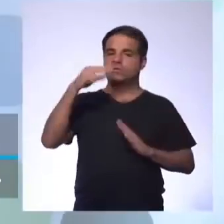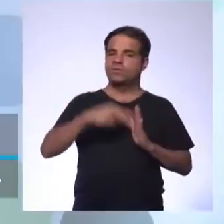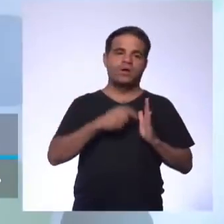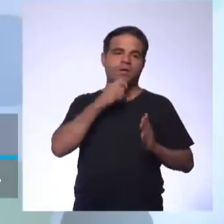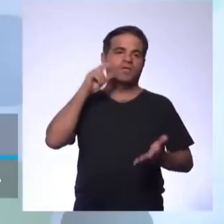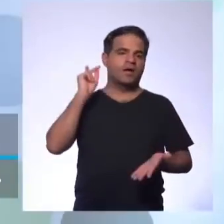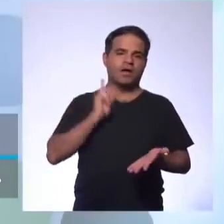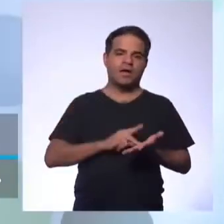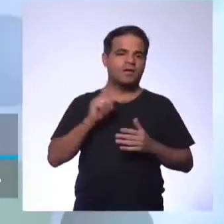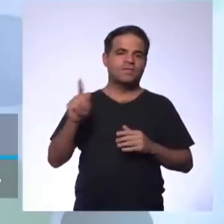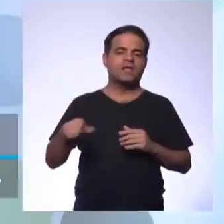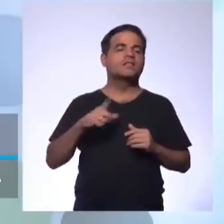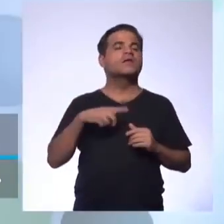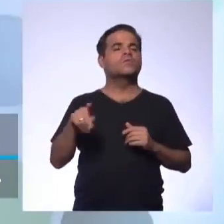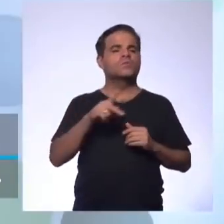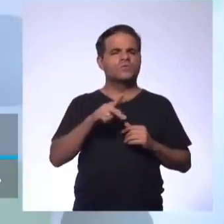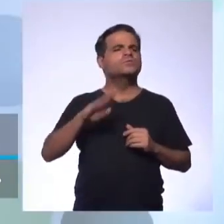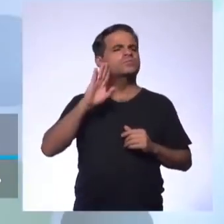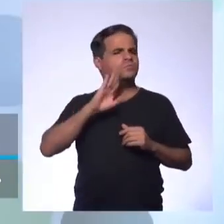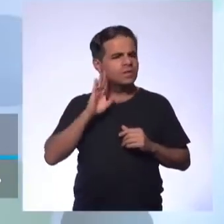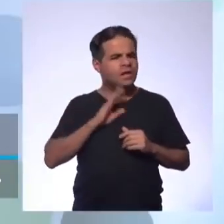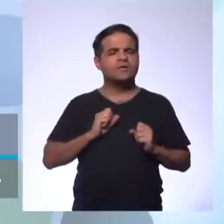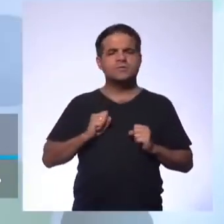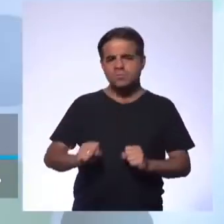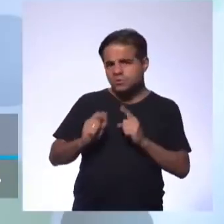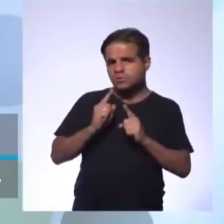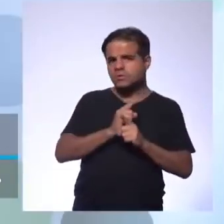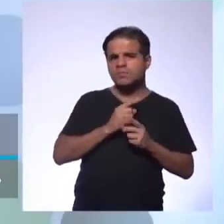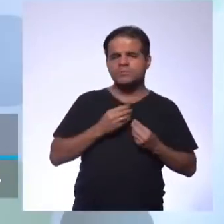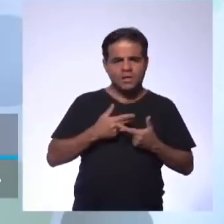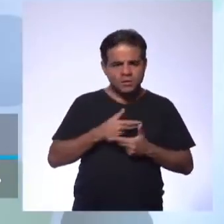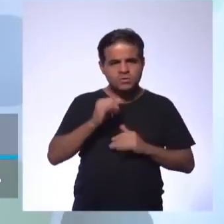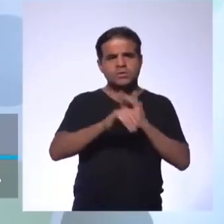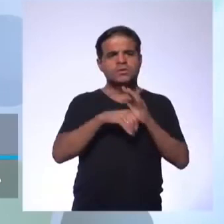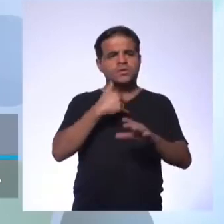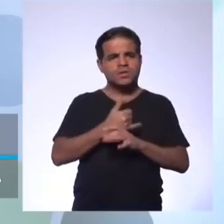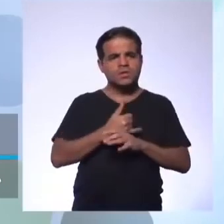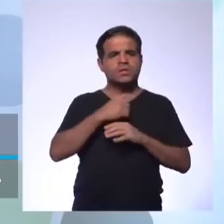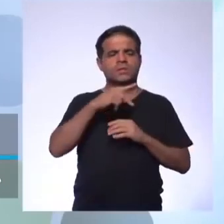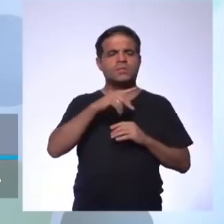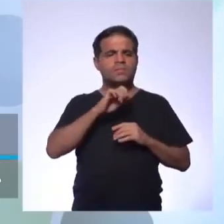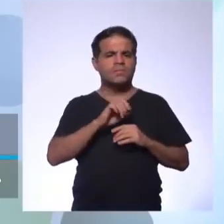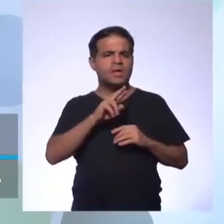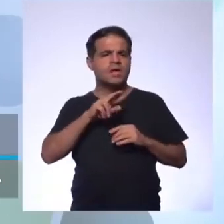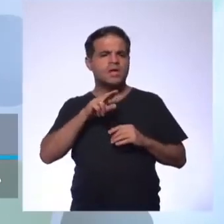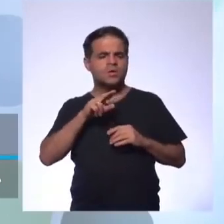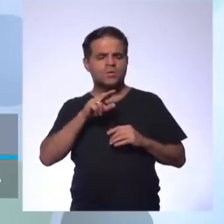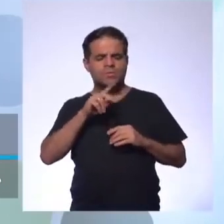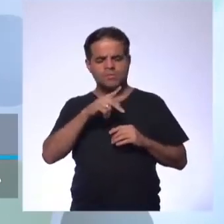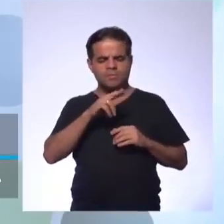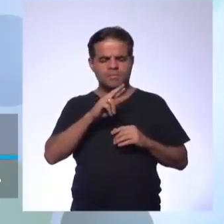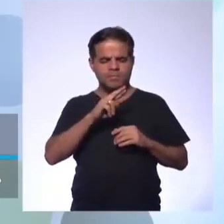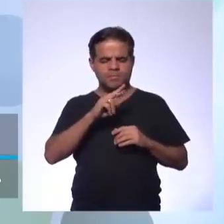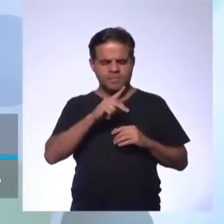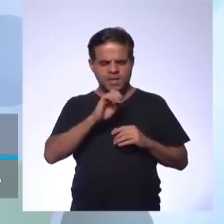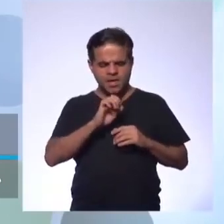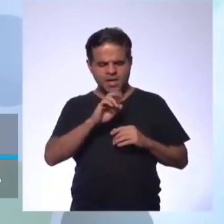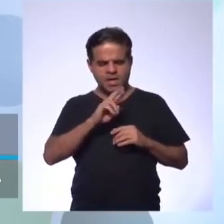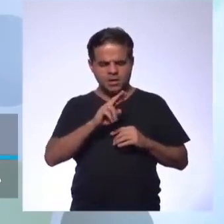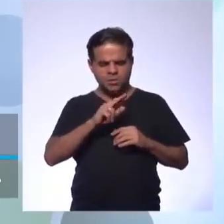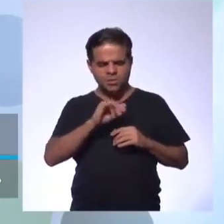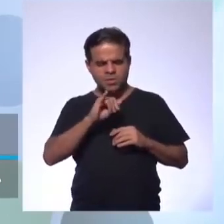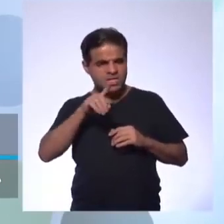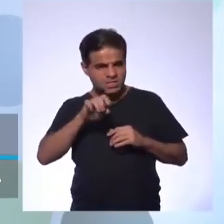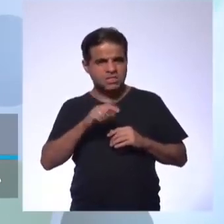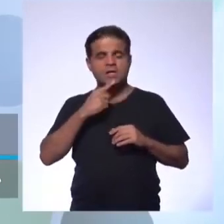né? Tem um professor bem bacana, você pode achar muitas coisas dele no YouTube, o cara chamado Pierluigi. Ele dizia que quando você chegava em casa, depois